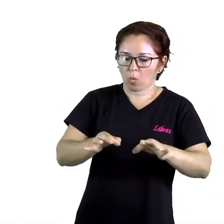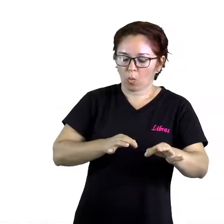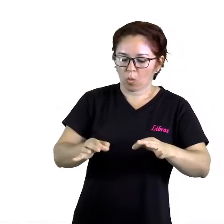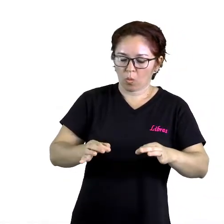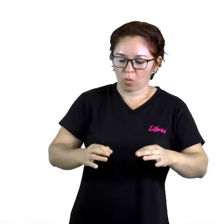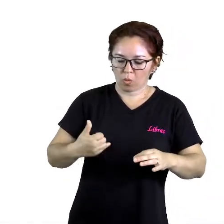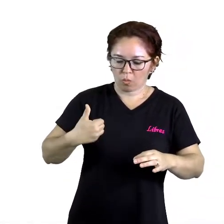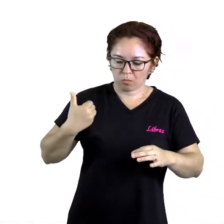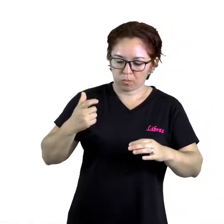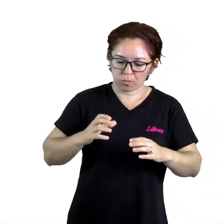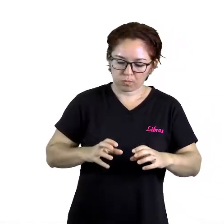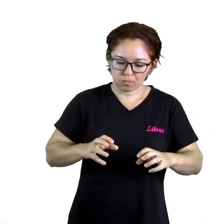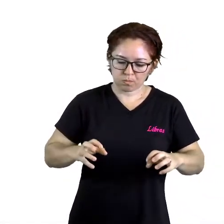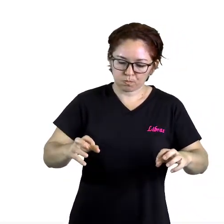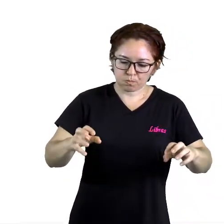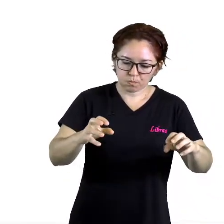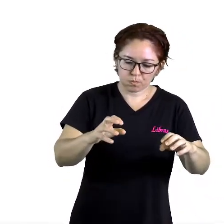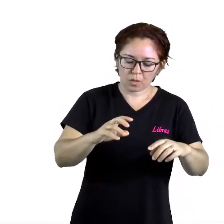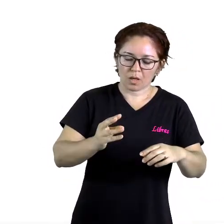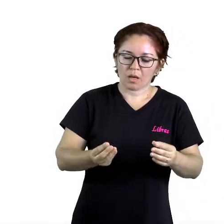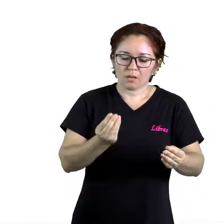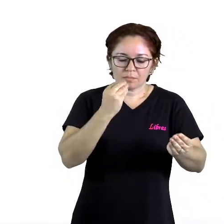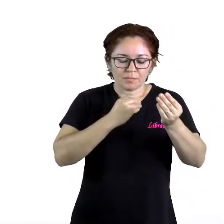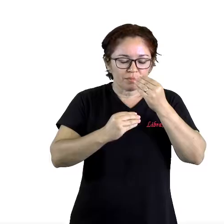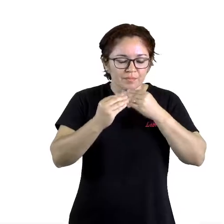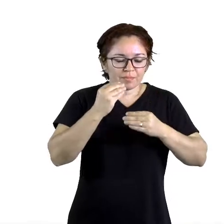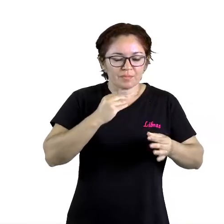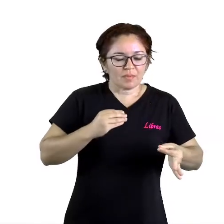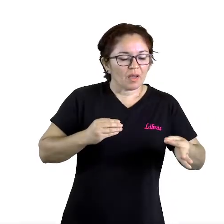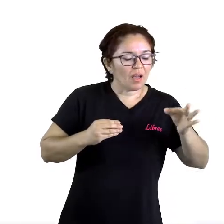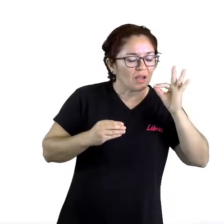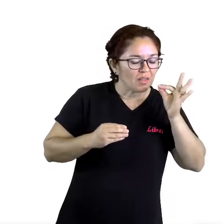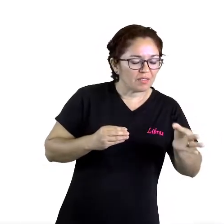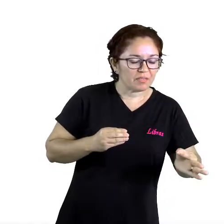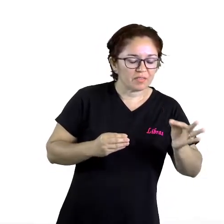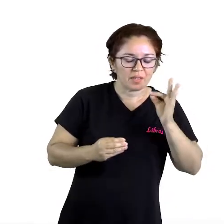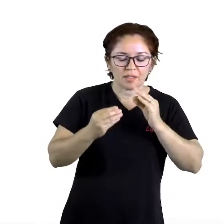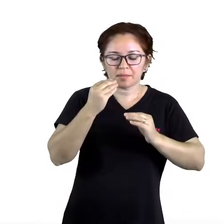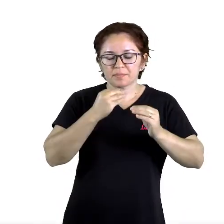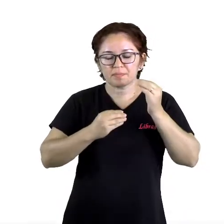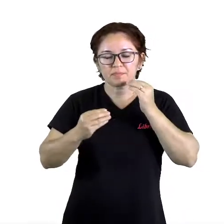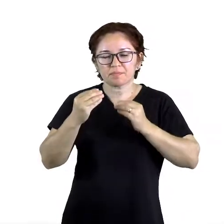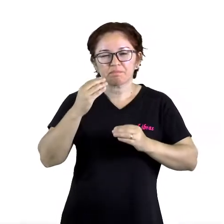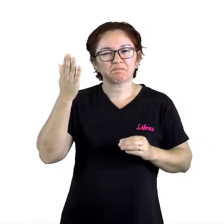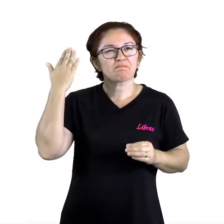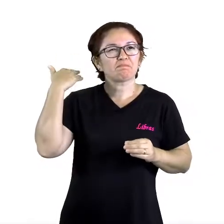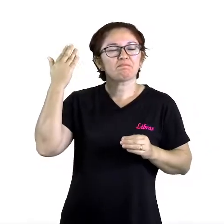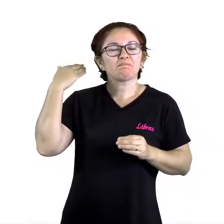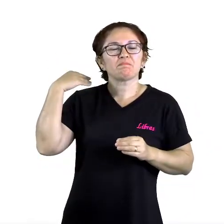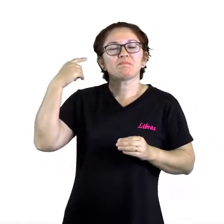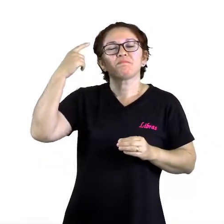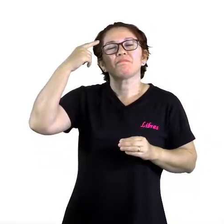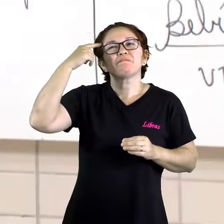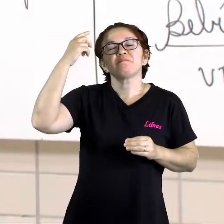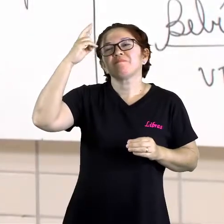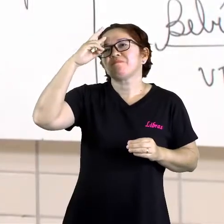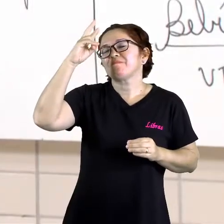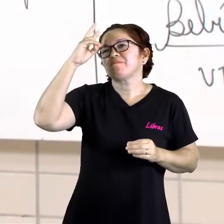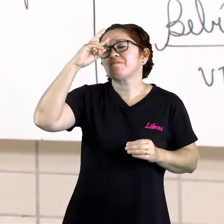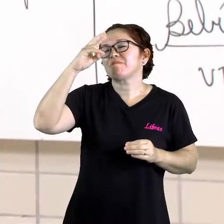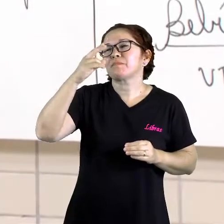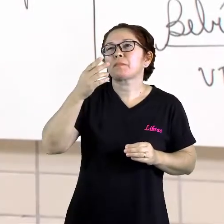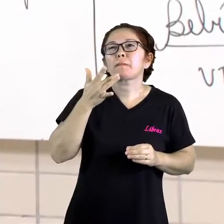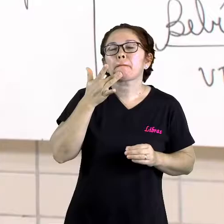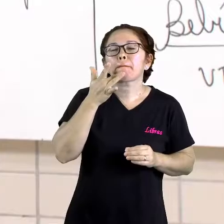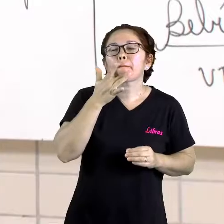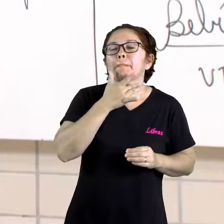um café quentinho, cujo nostálgico sabor ainda trago na memória até hoje. Temos aí